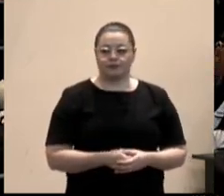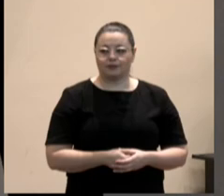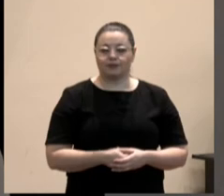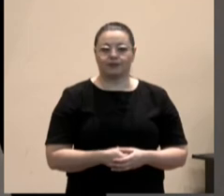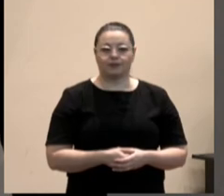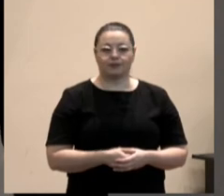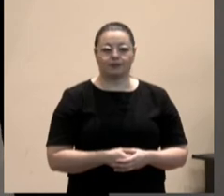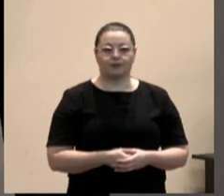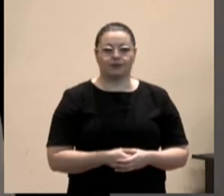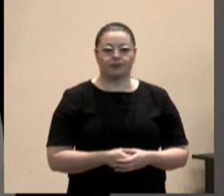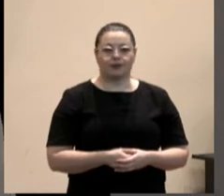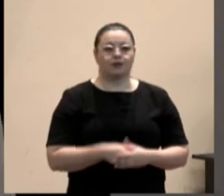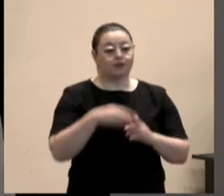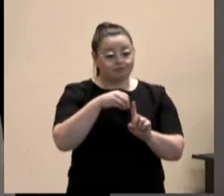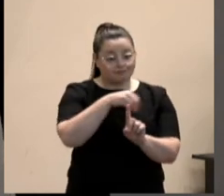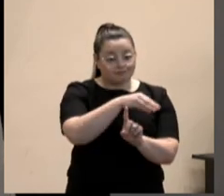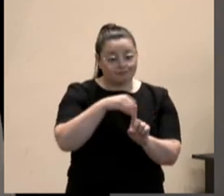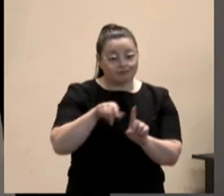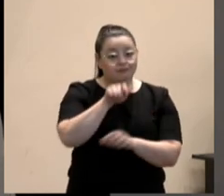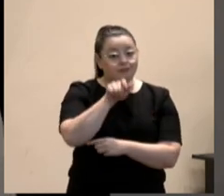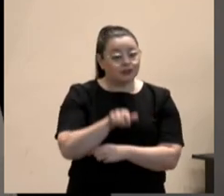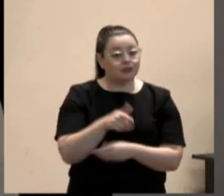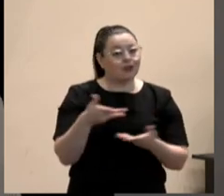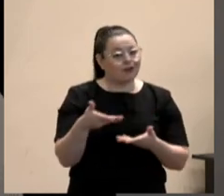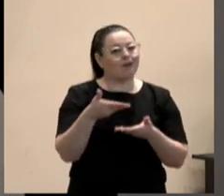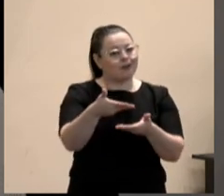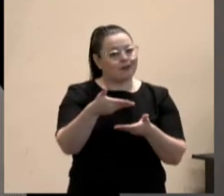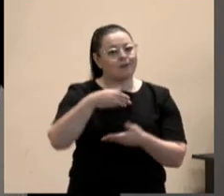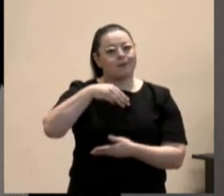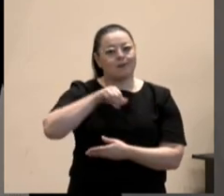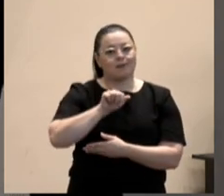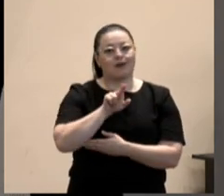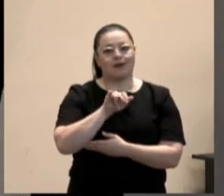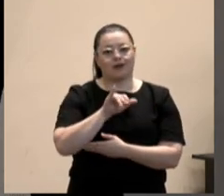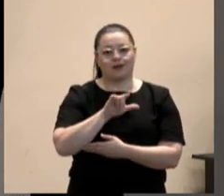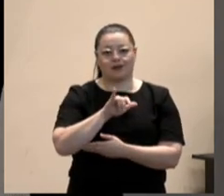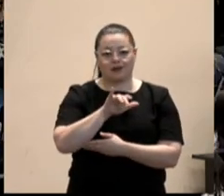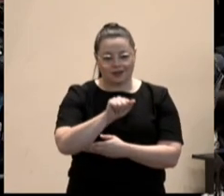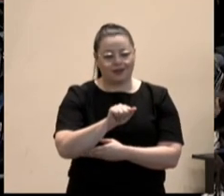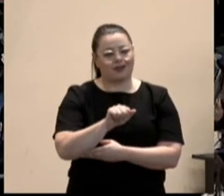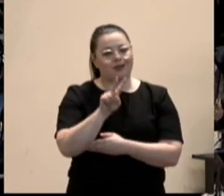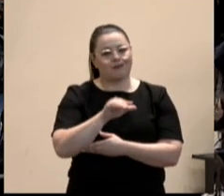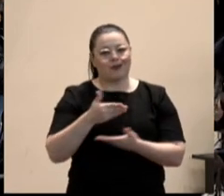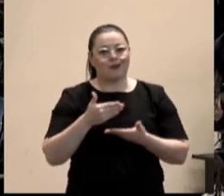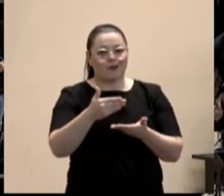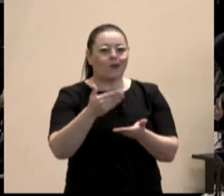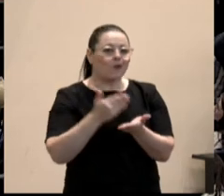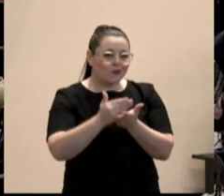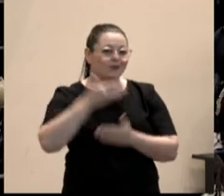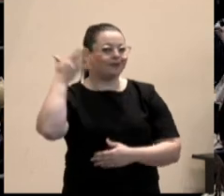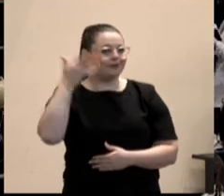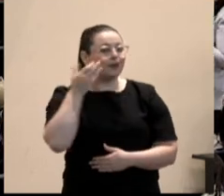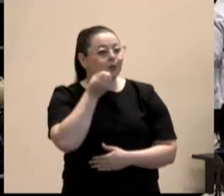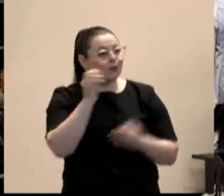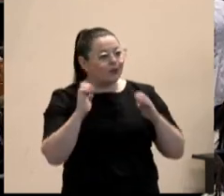Para mediar a mesa, então, convidamos a senhora Marileia Maria da Silva, que tem a palavra. Bom evento a todos,